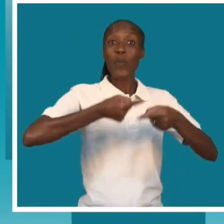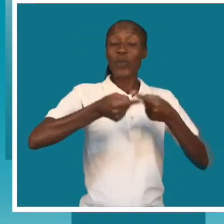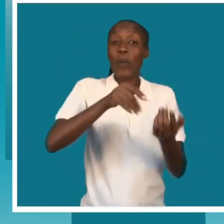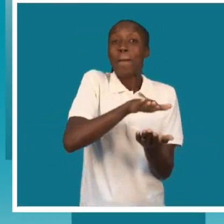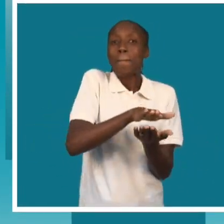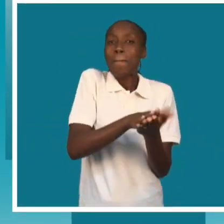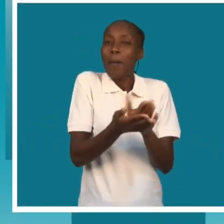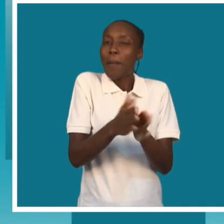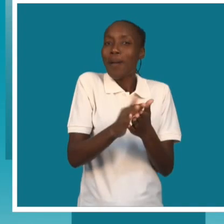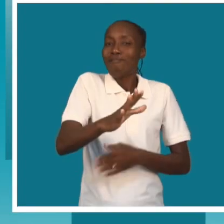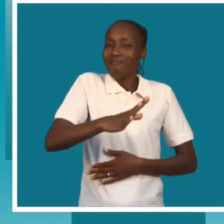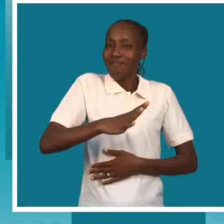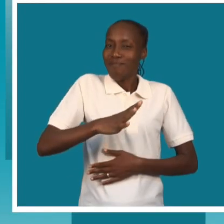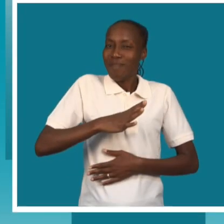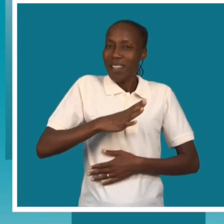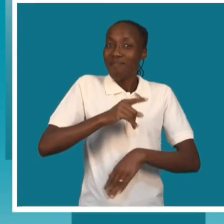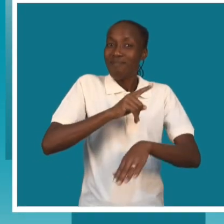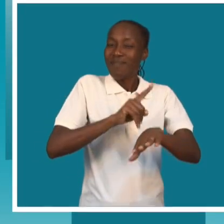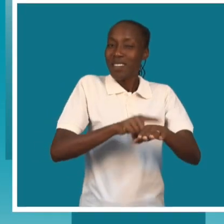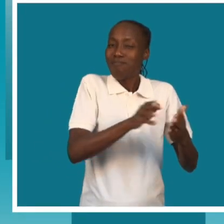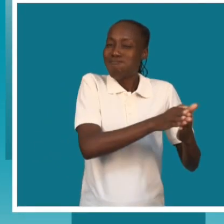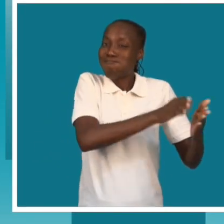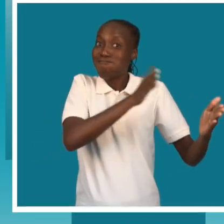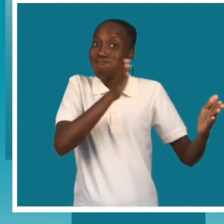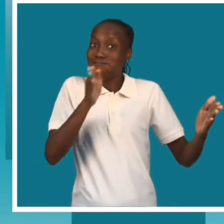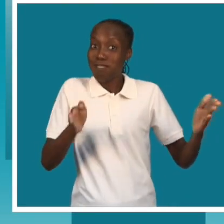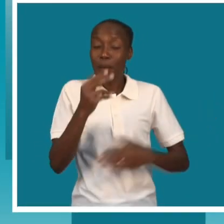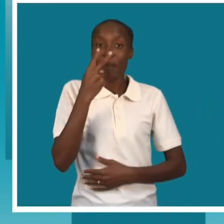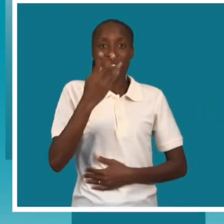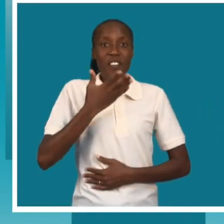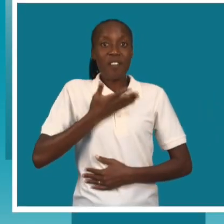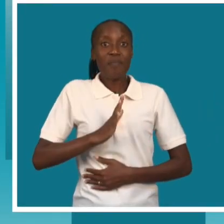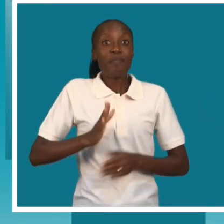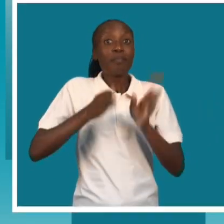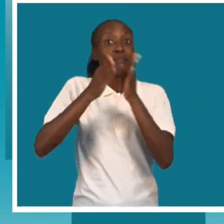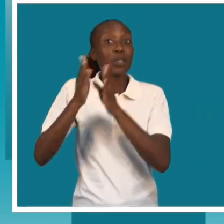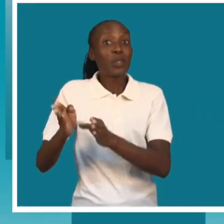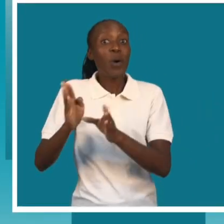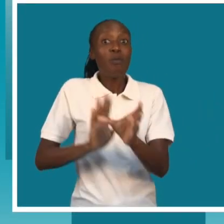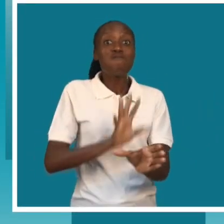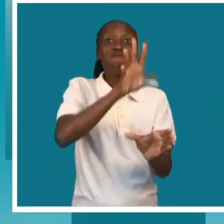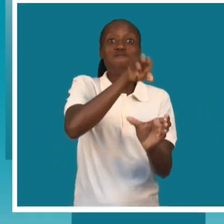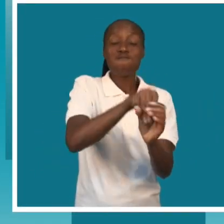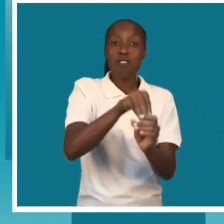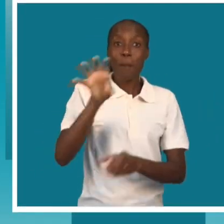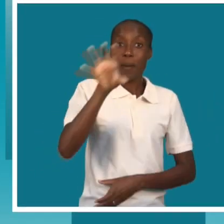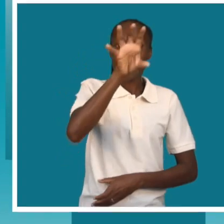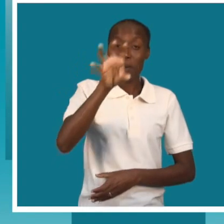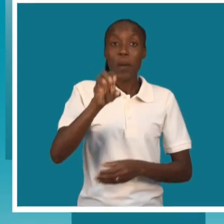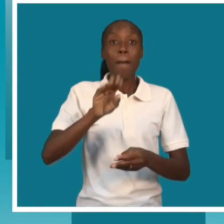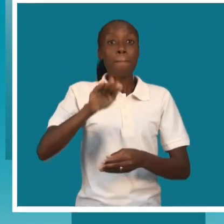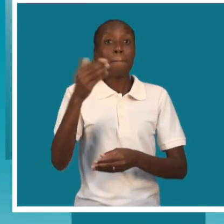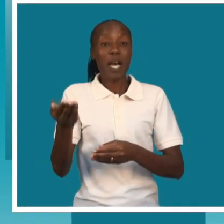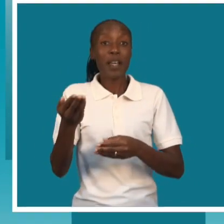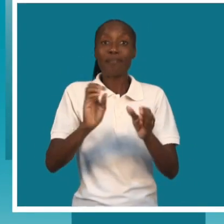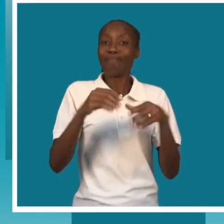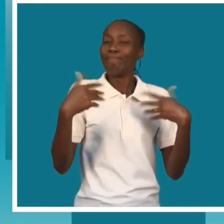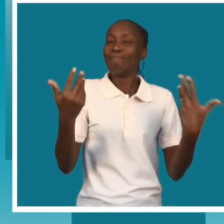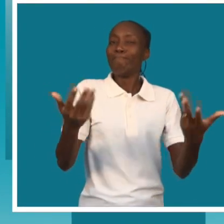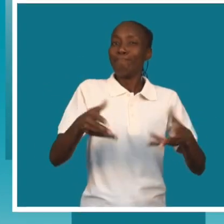a preparar. Ainda temos muito tempo para vermos qual será o envolvimento das províncias para o futebol sentado,